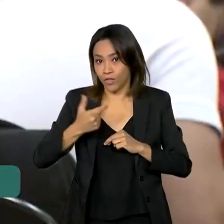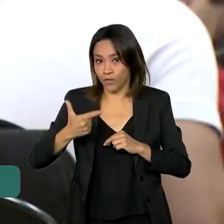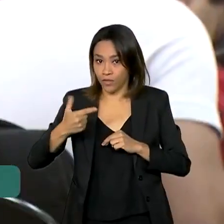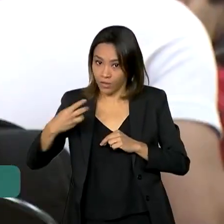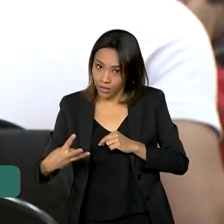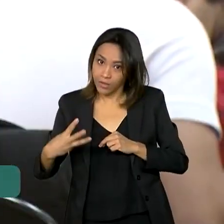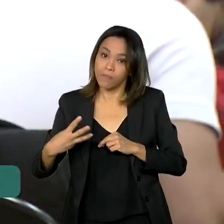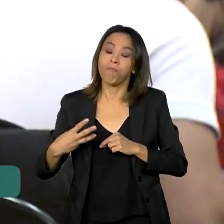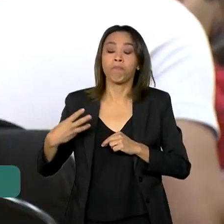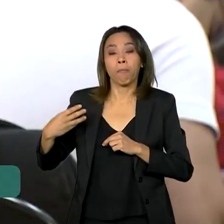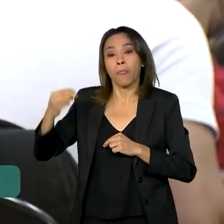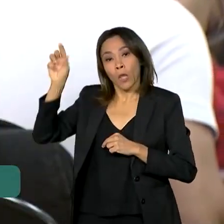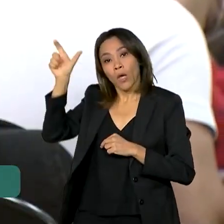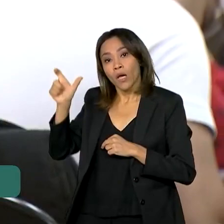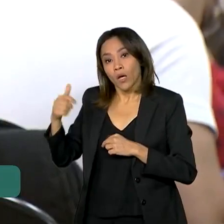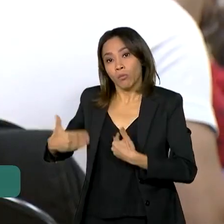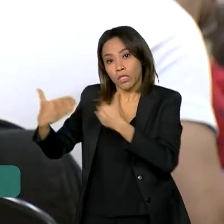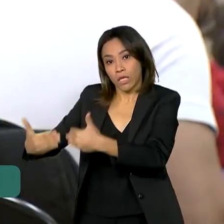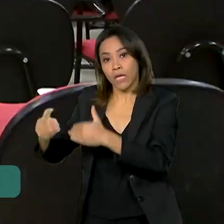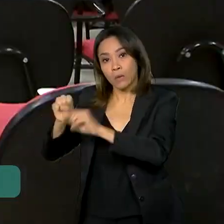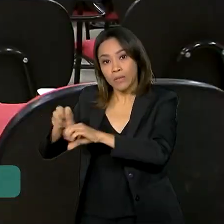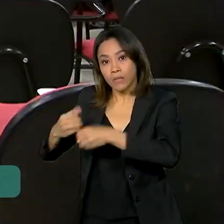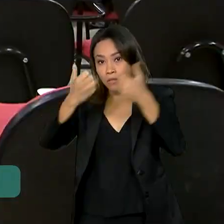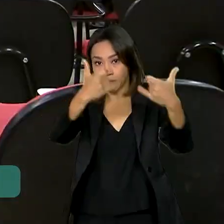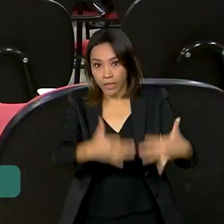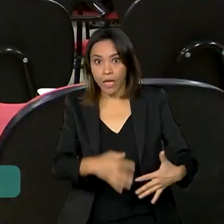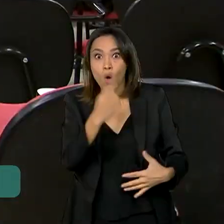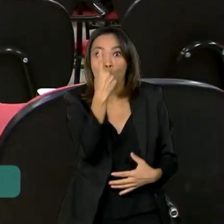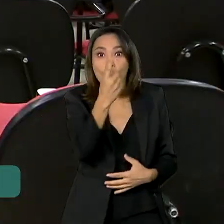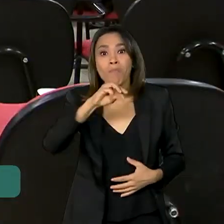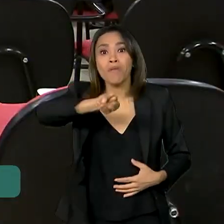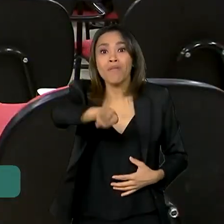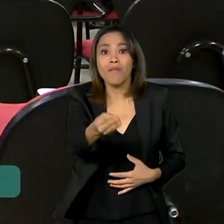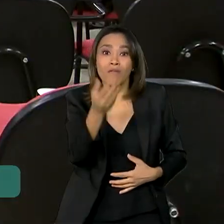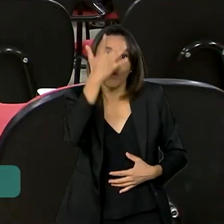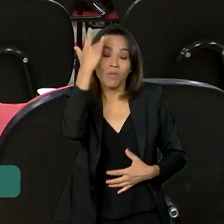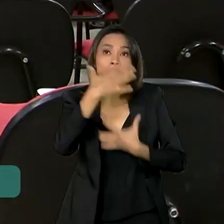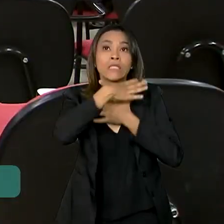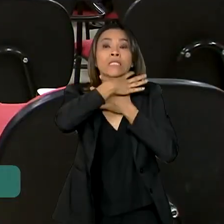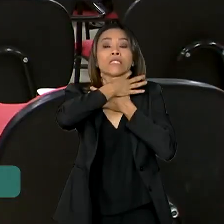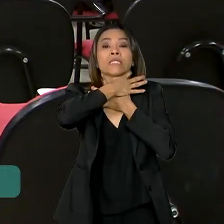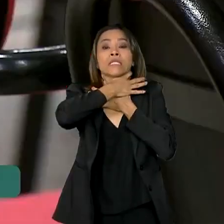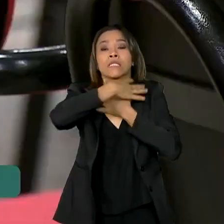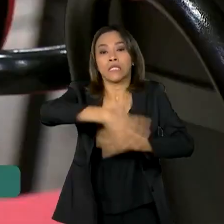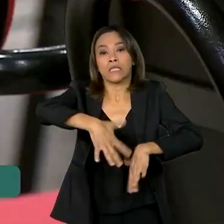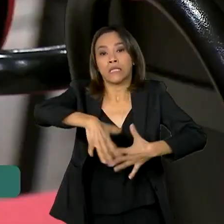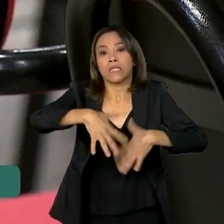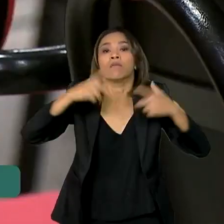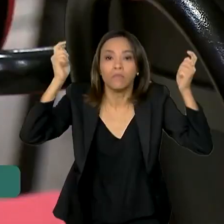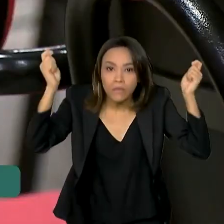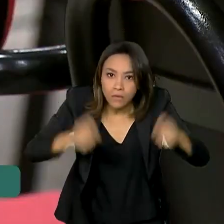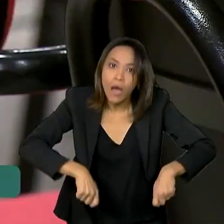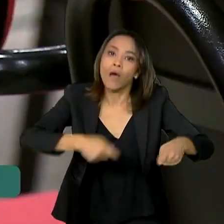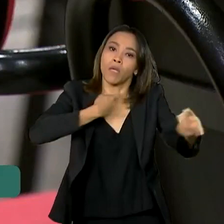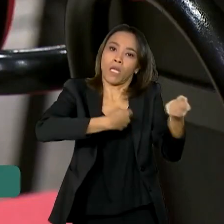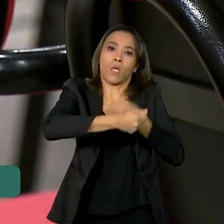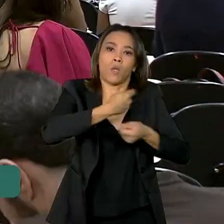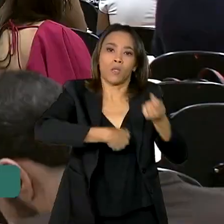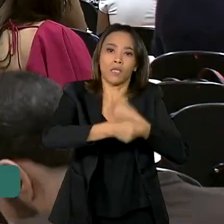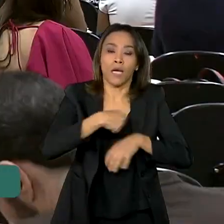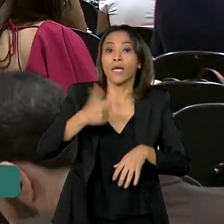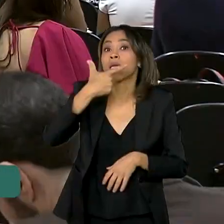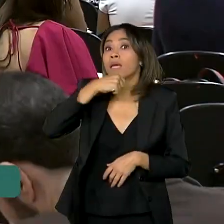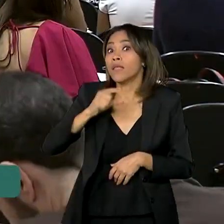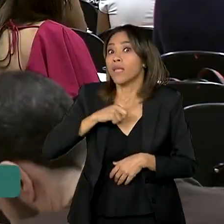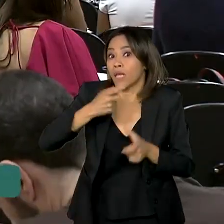Ministério da Educação, mais de 1 milhão de brasileiros endividados podem ser beneficiados. Bom, quem estiver